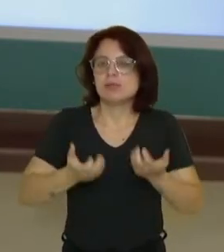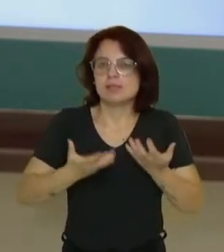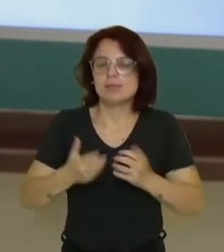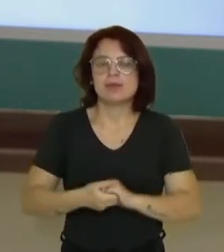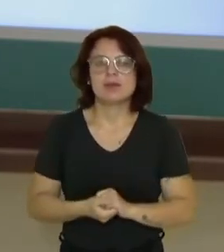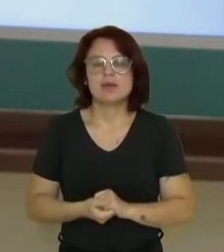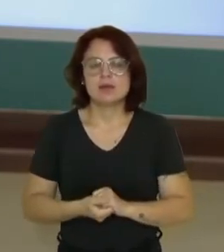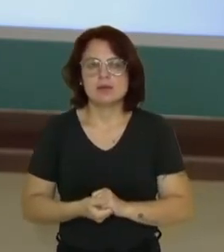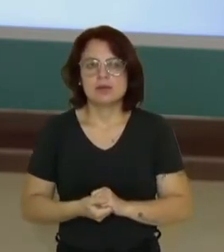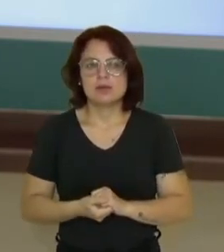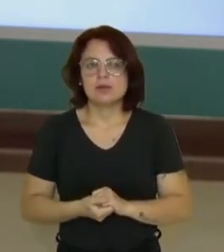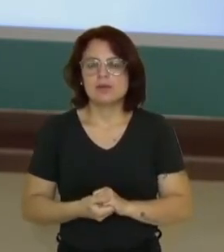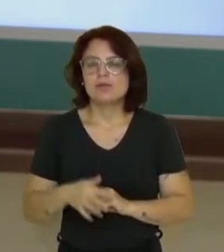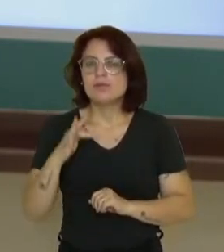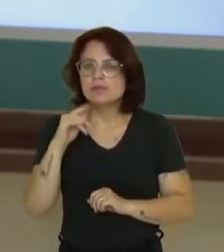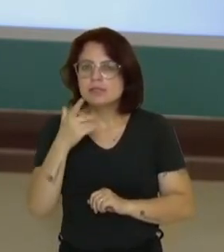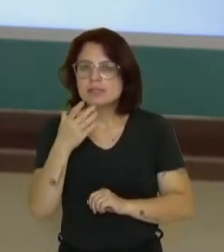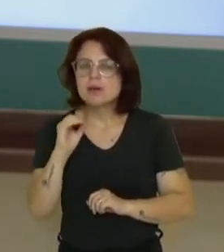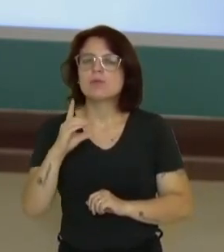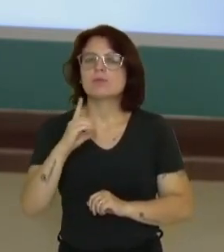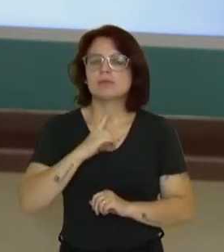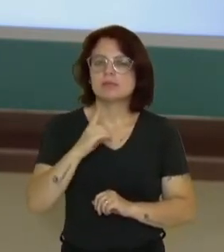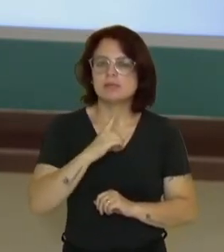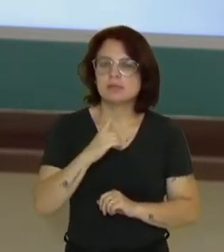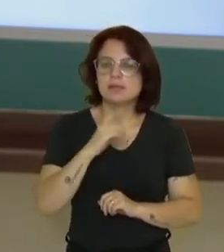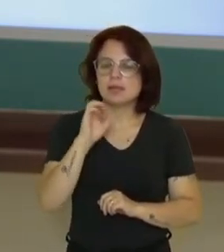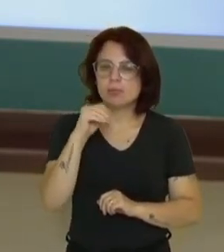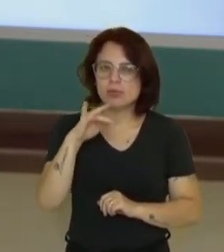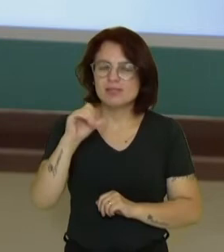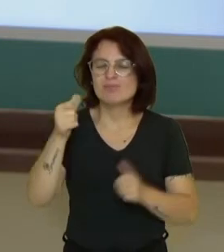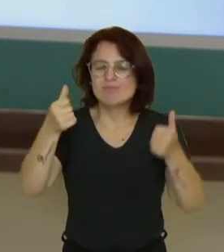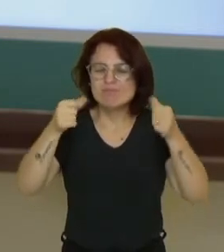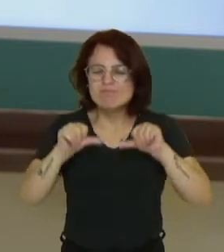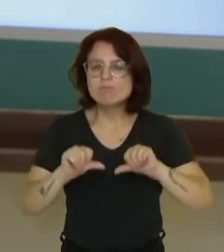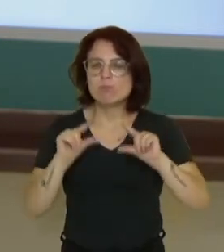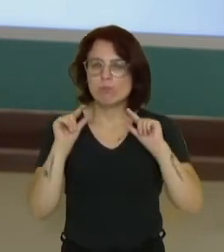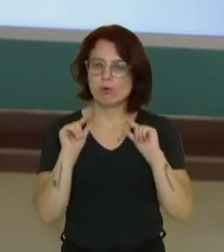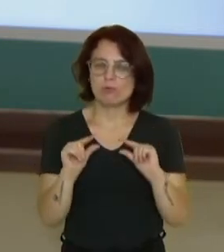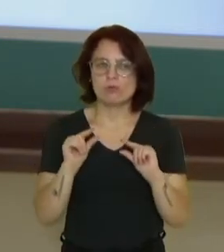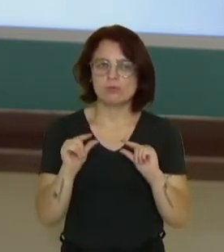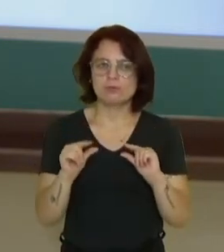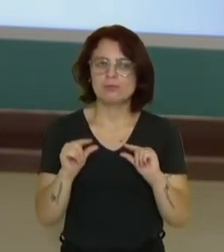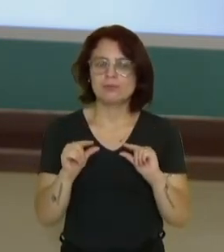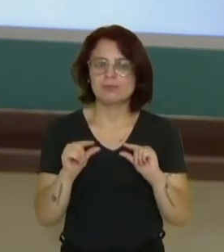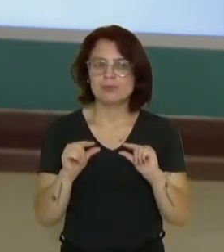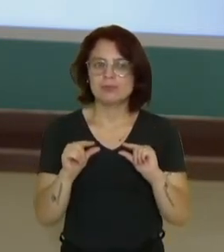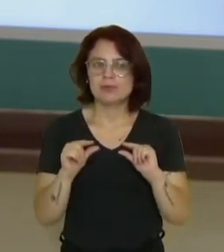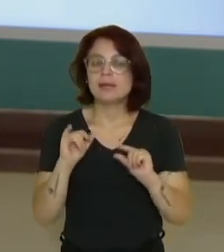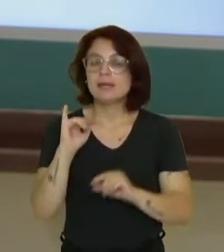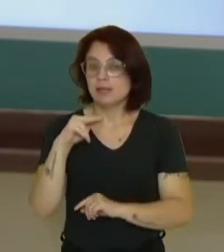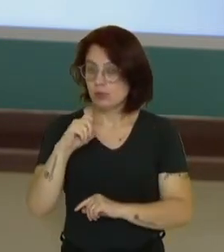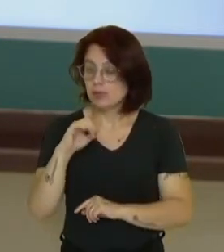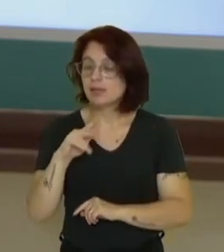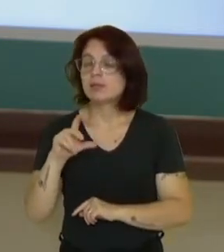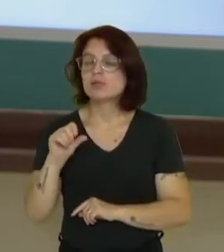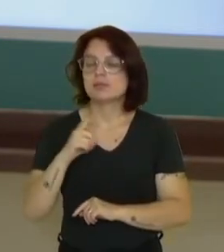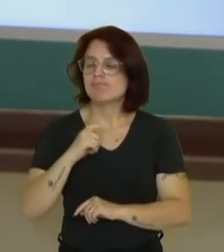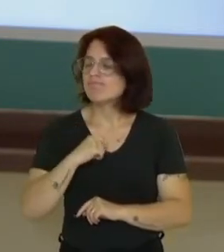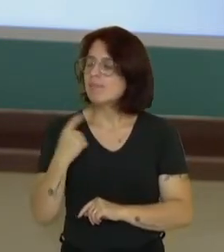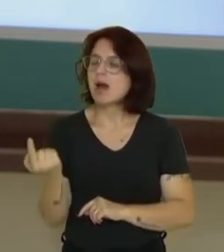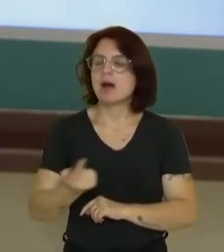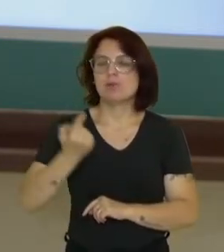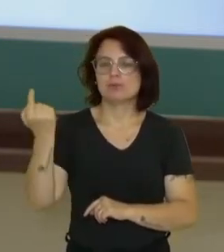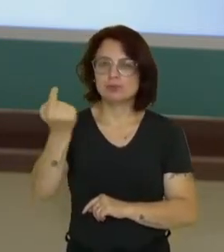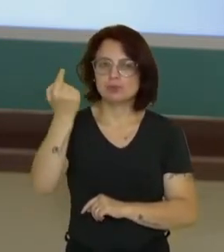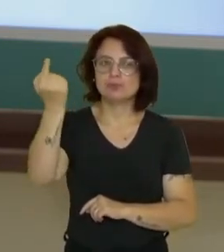Os compostos orgânicos têm ponto de fusão e ebulição baixos. Os compostos inorgânicos têm ponto